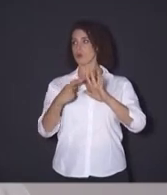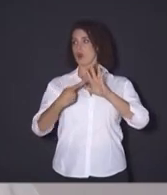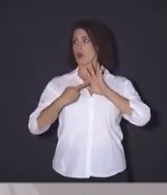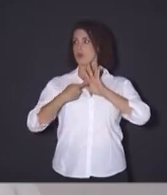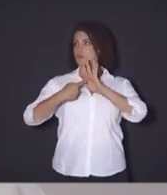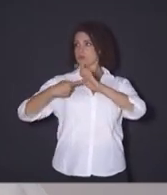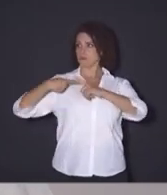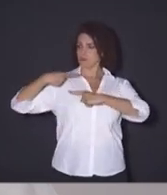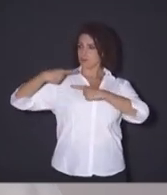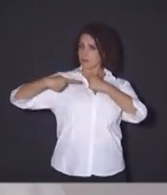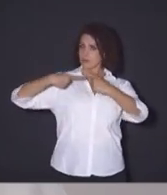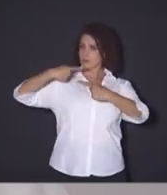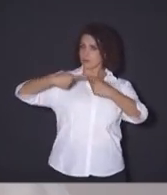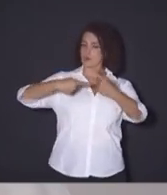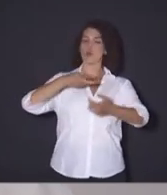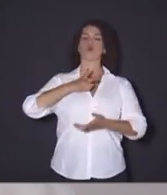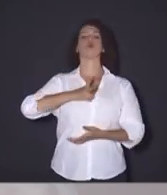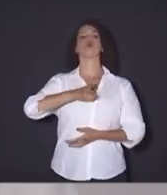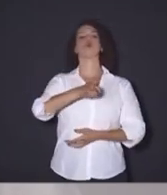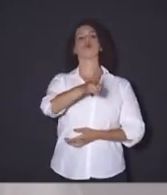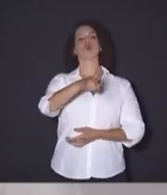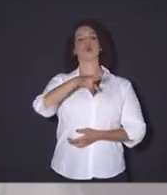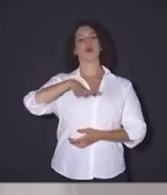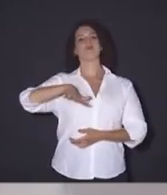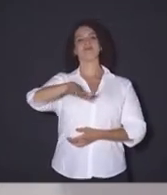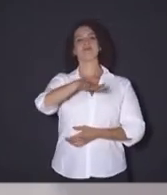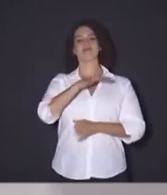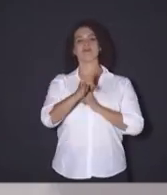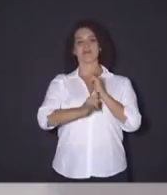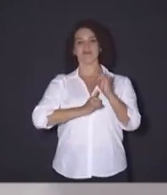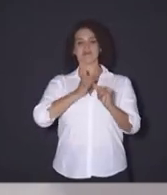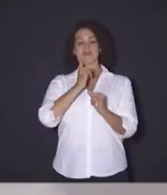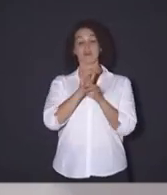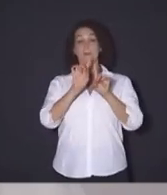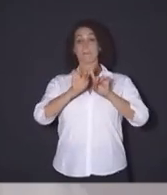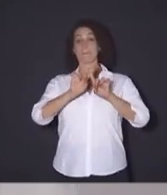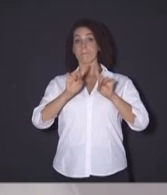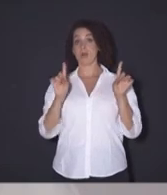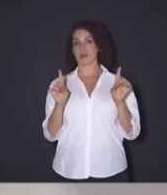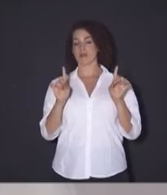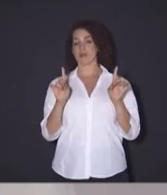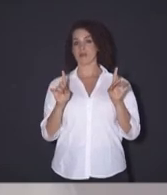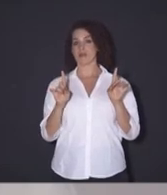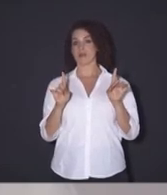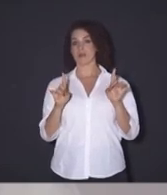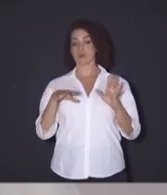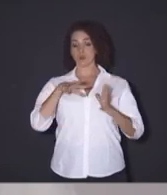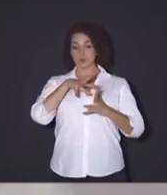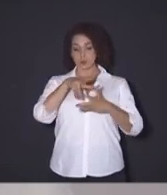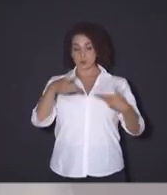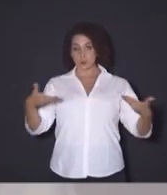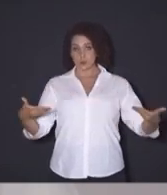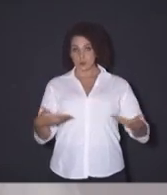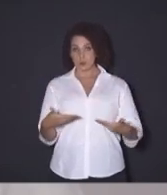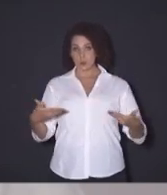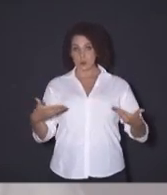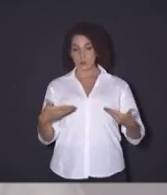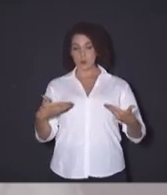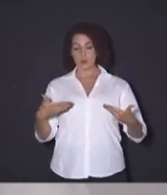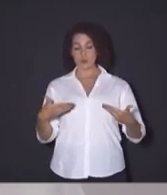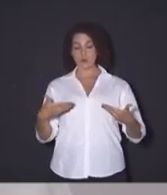continuar no ambiente da internet a questão é no mundo que a gente vive hoje nosso ideal de